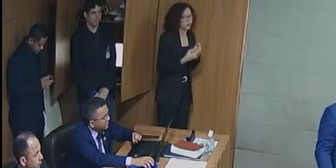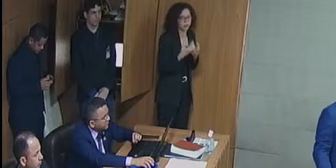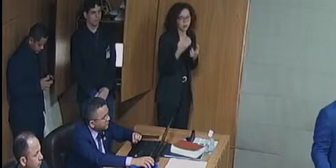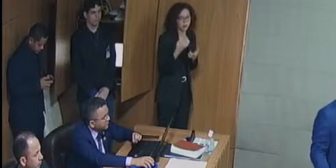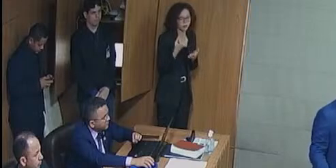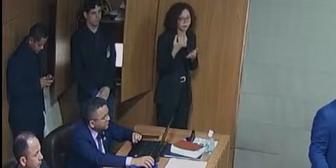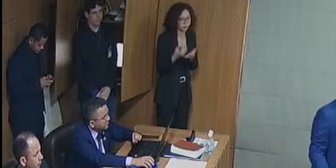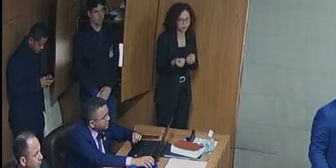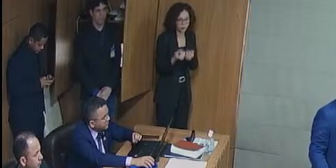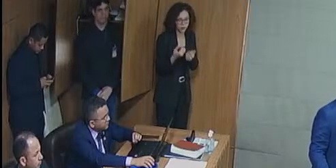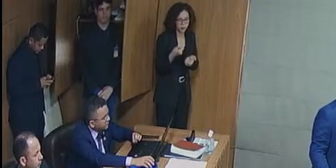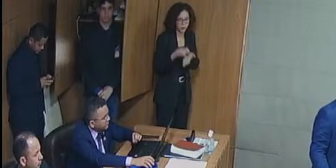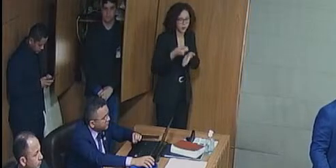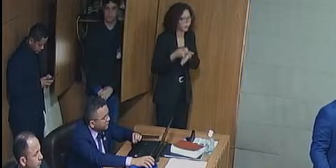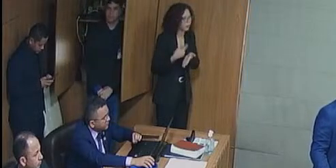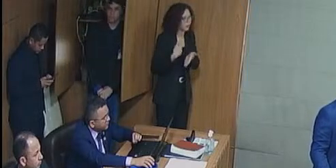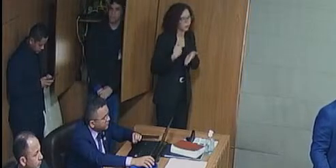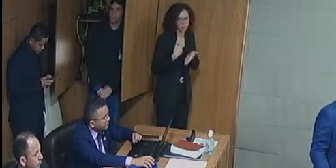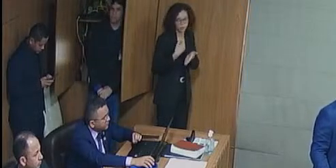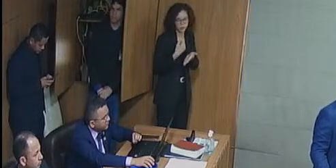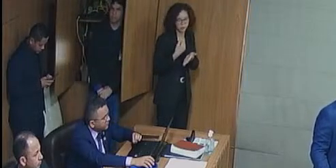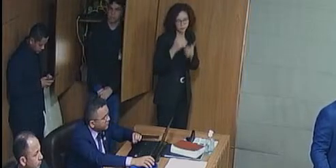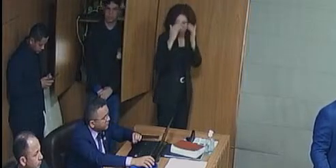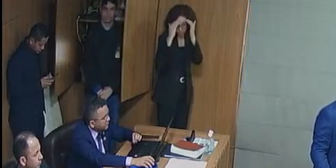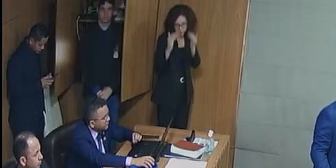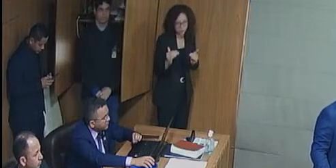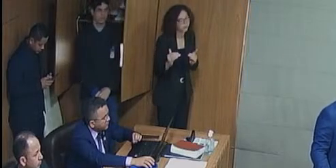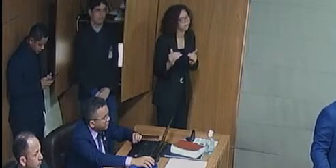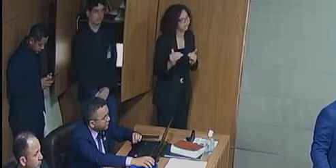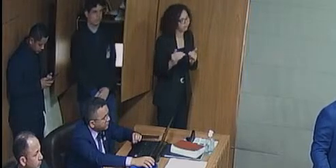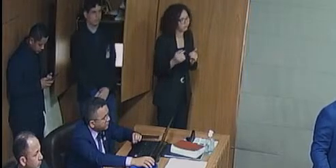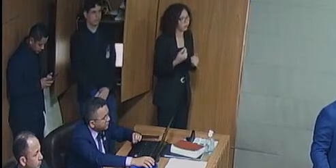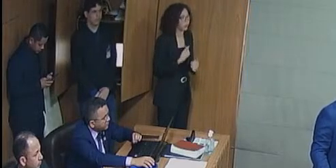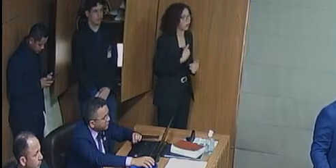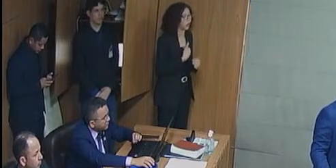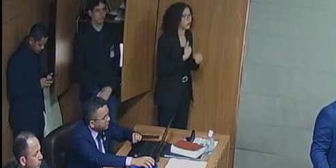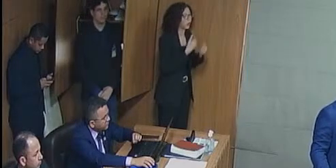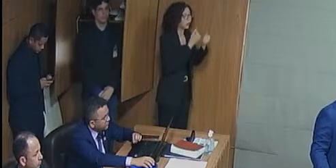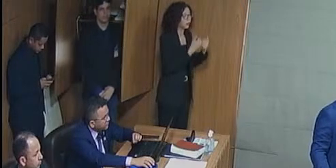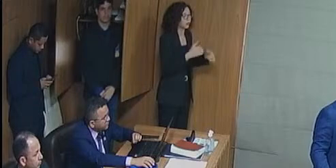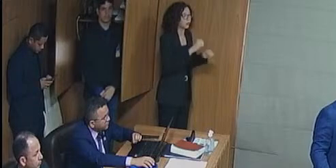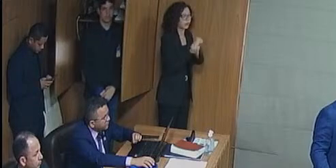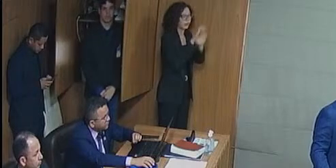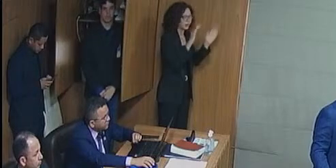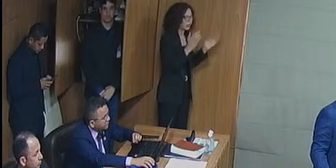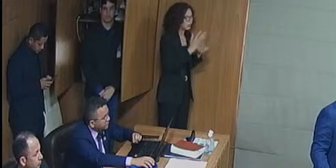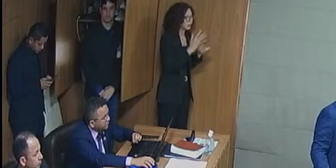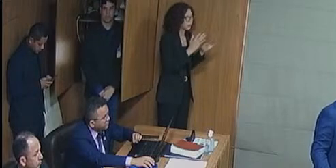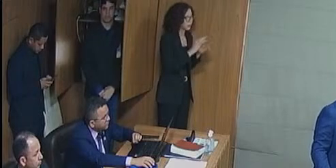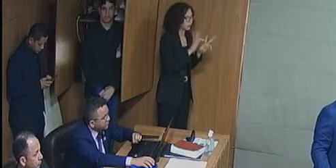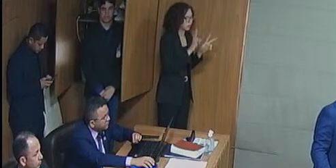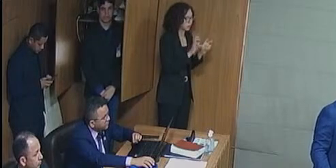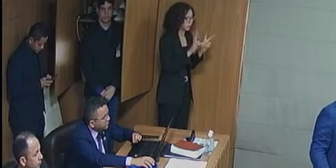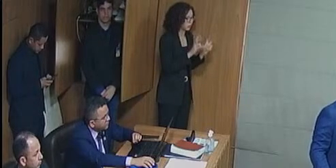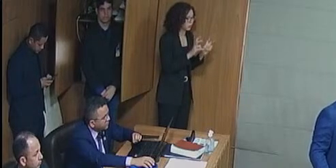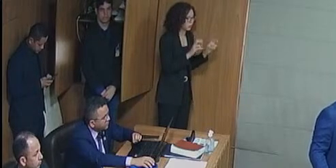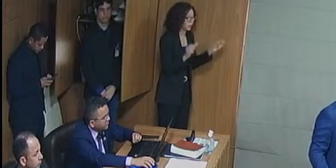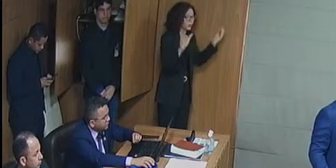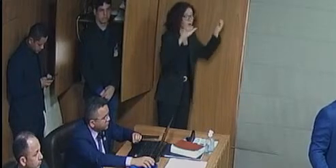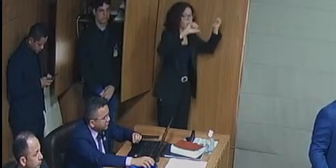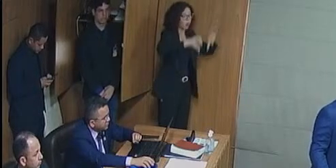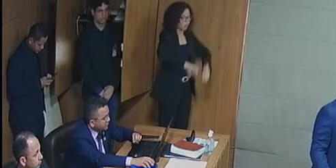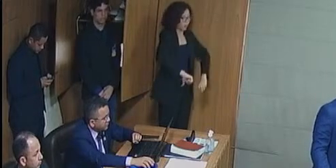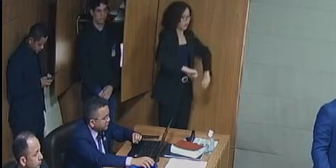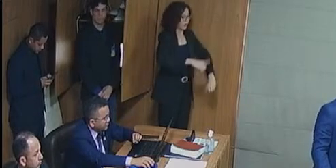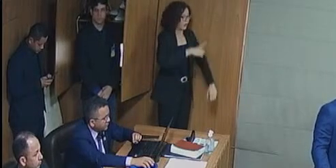o pedido então hoje eu deixo claro aqui pra cidade talvez esse seja um tema de maior gravidade que a gente